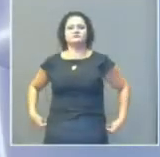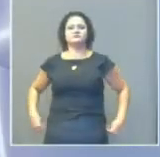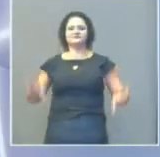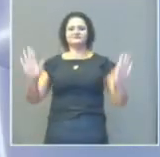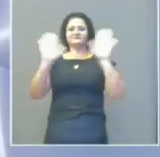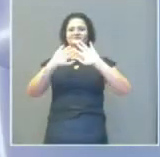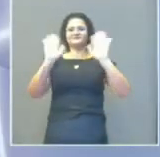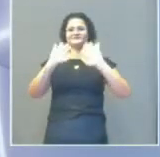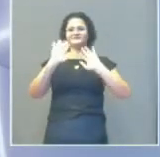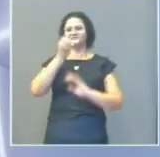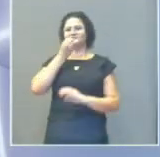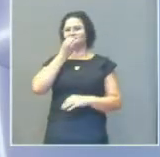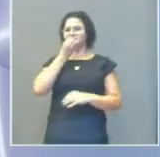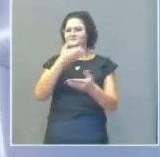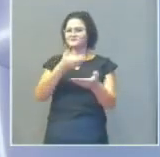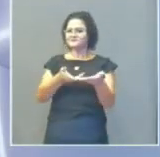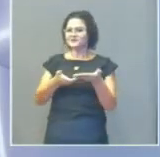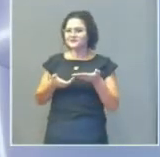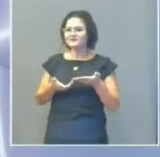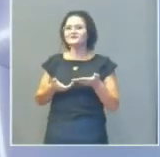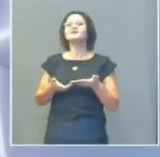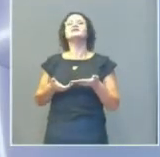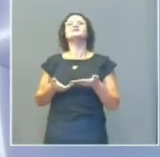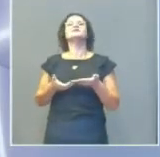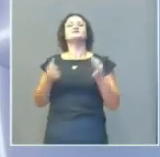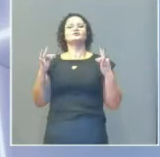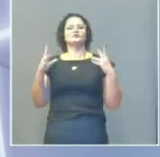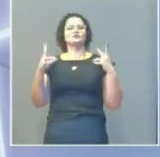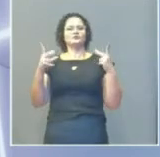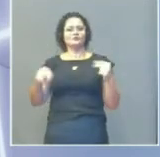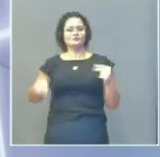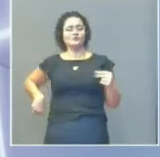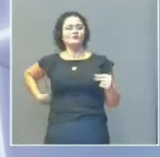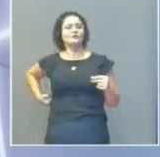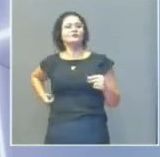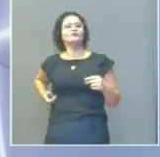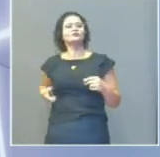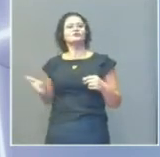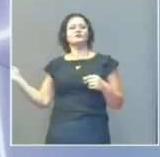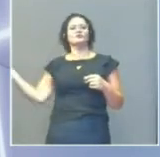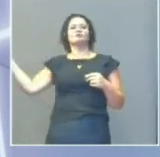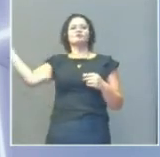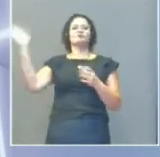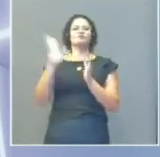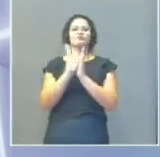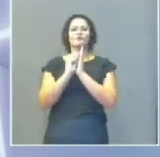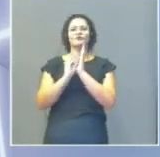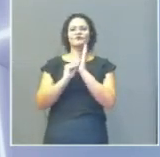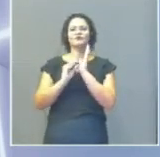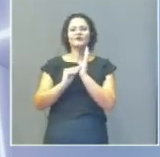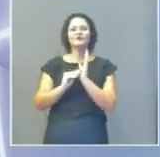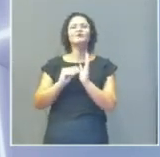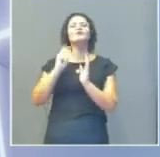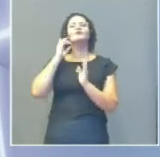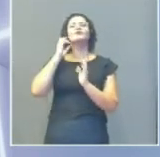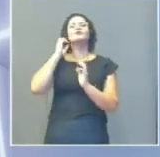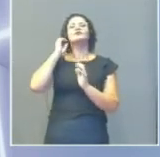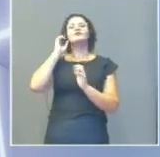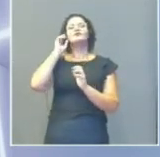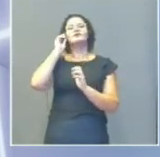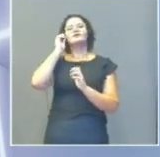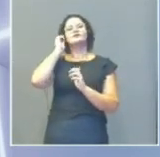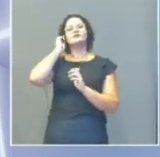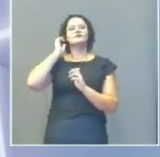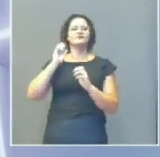Olá, pessoal! Sejam muito bem-vindos e bem-vindas a mais um conteúdo do Summit Firjan IEL e Festival Futuros